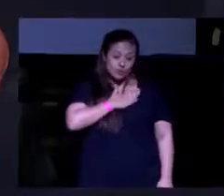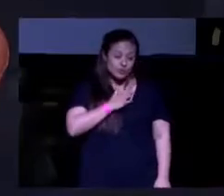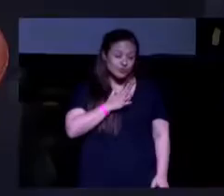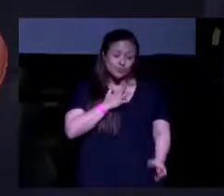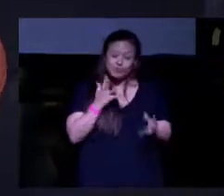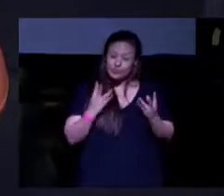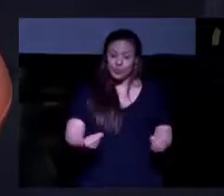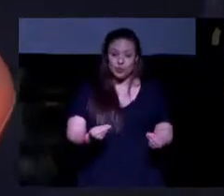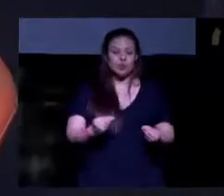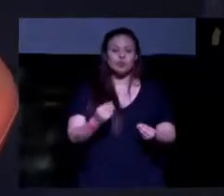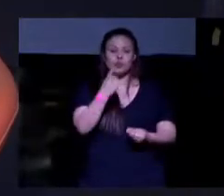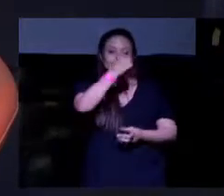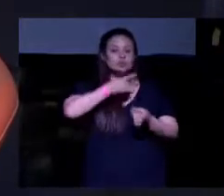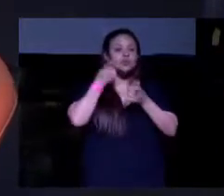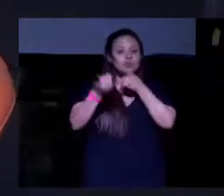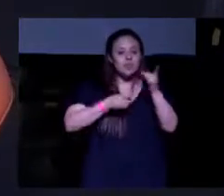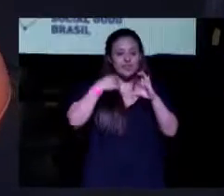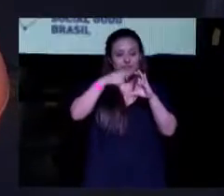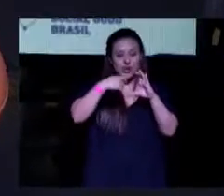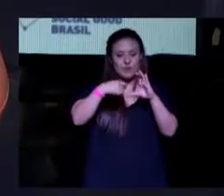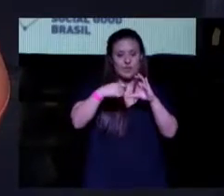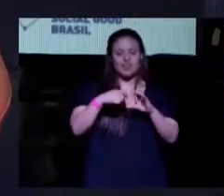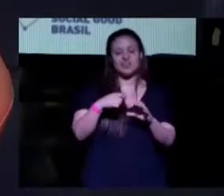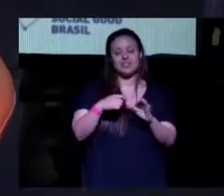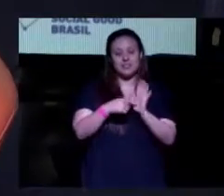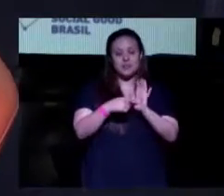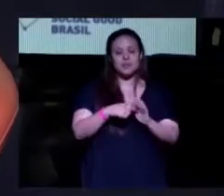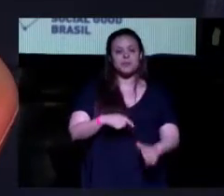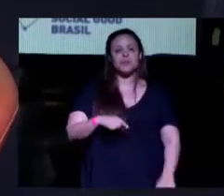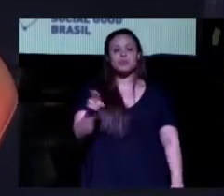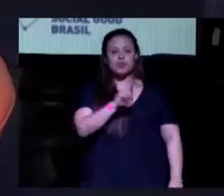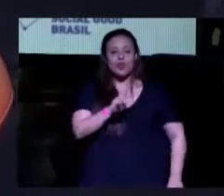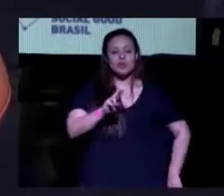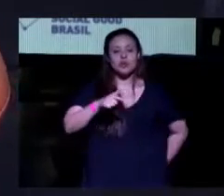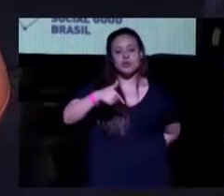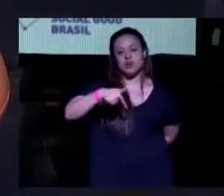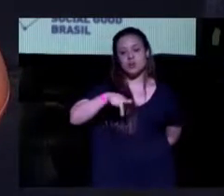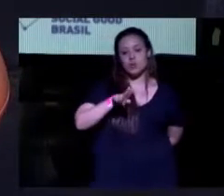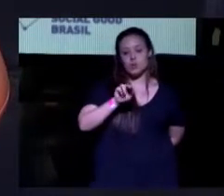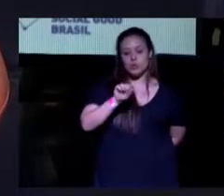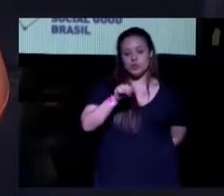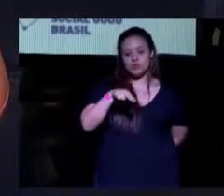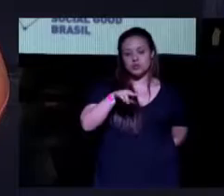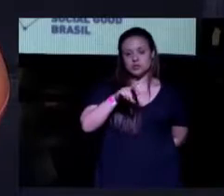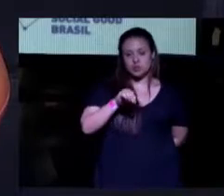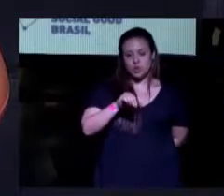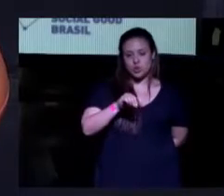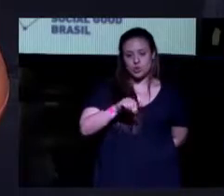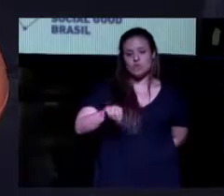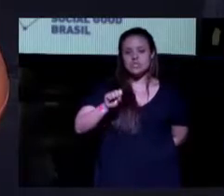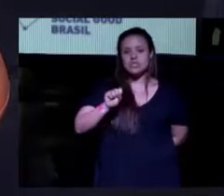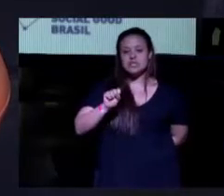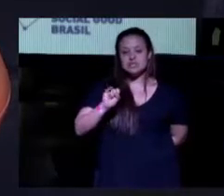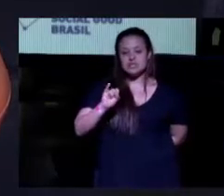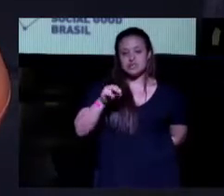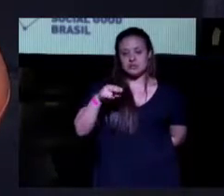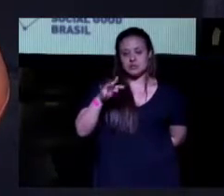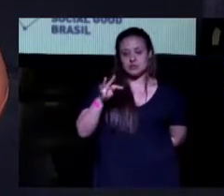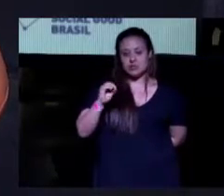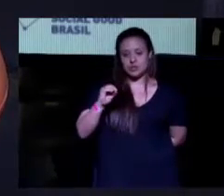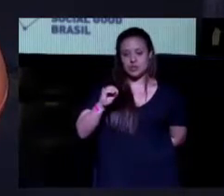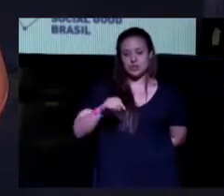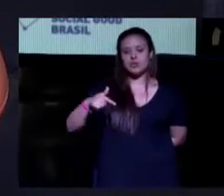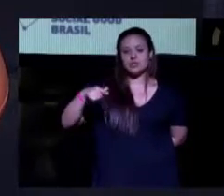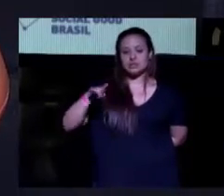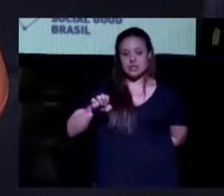assim: fui numa apresentação de uma escola e a professora falou: os alunos são uma página em branco, nós temos